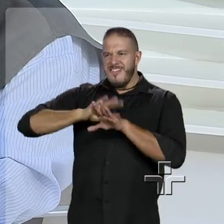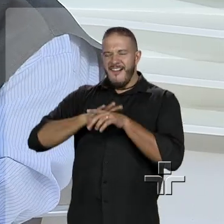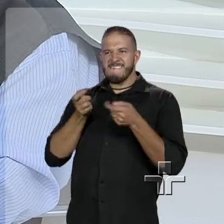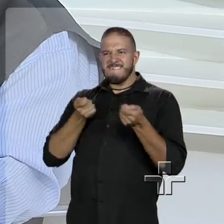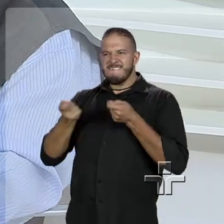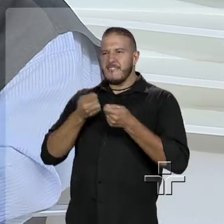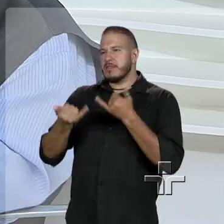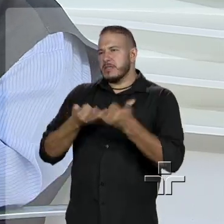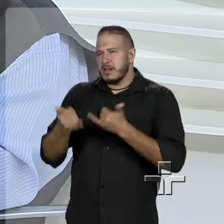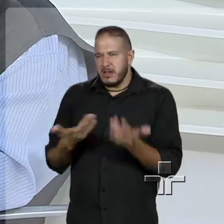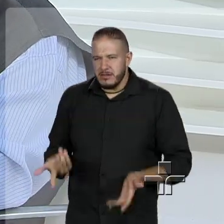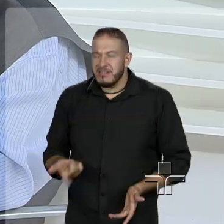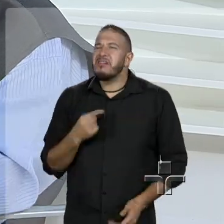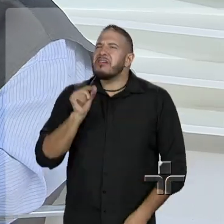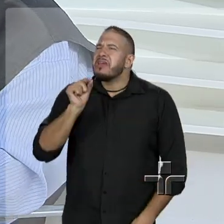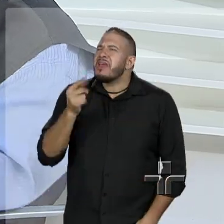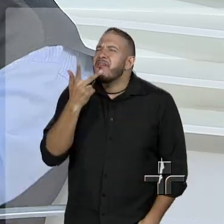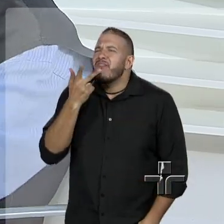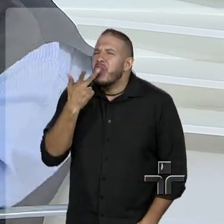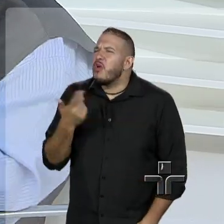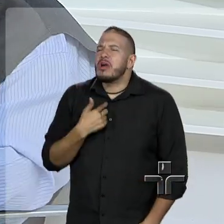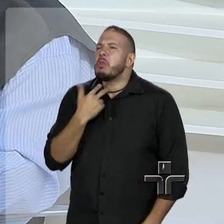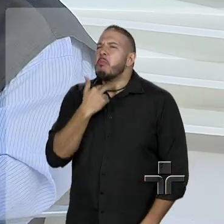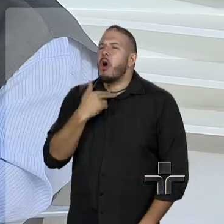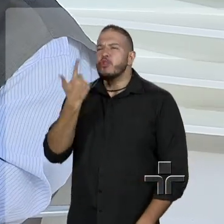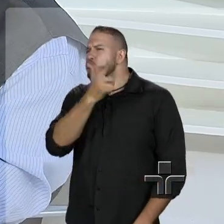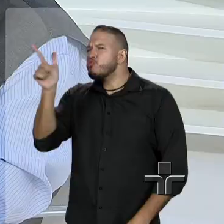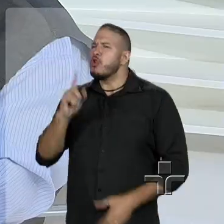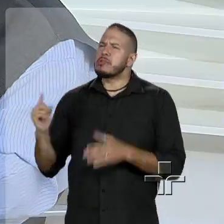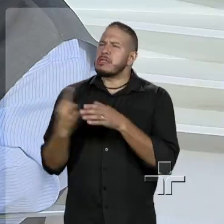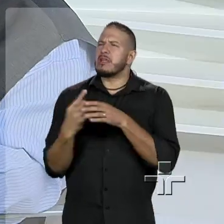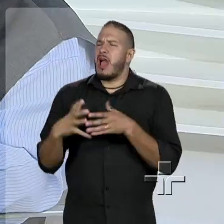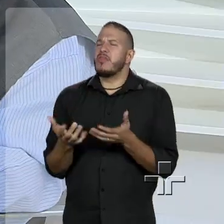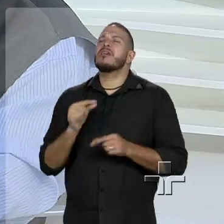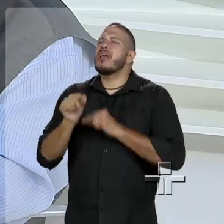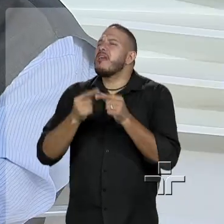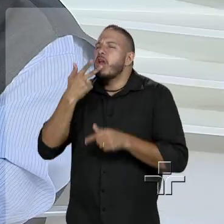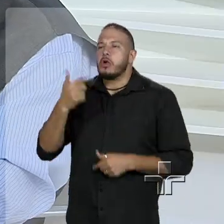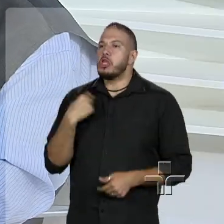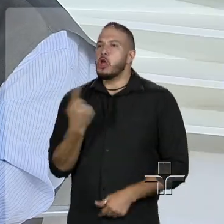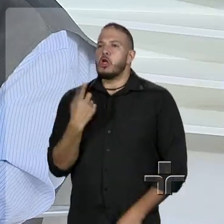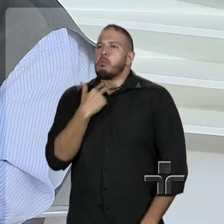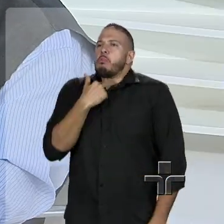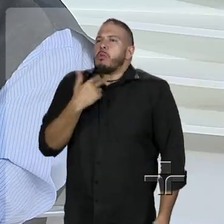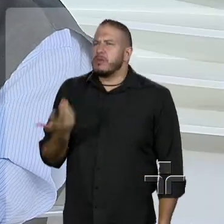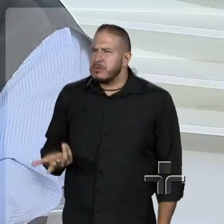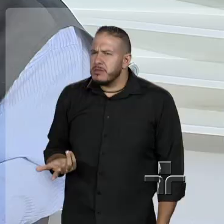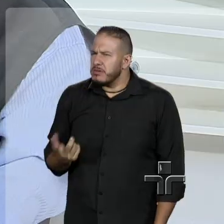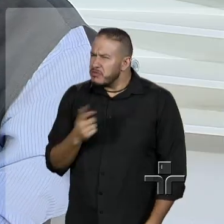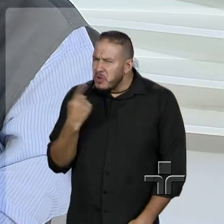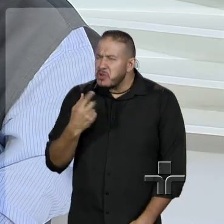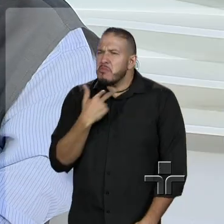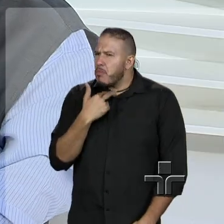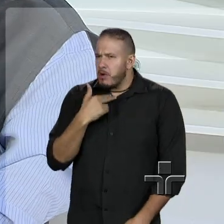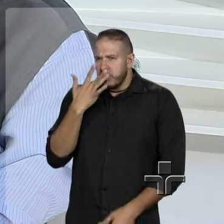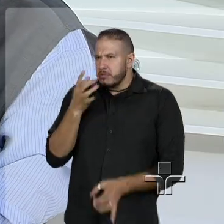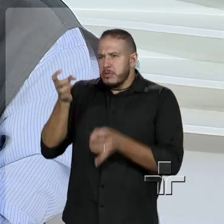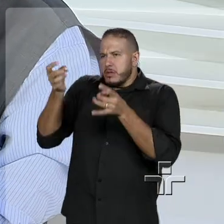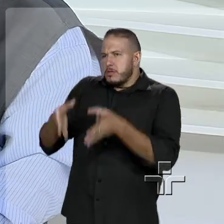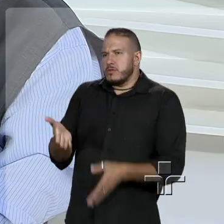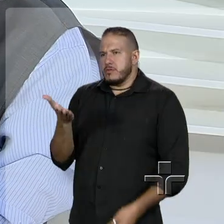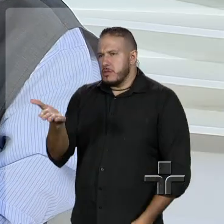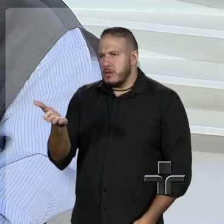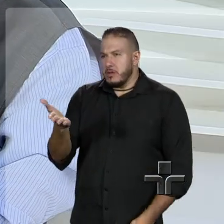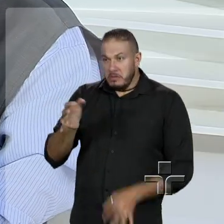Blefou. Quem é que disse que não pode entrar? Os outros entraram. Quem é que disse que nós não podemos entrar? Nós não podemos abandonar,